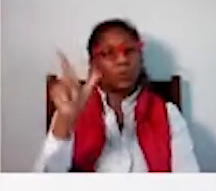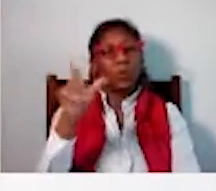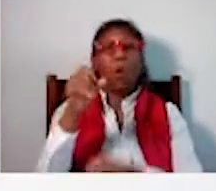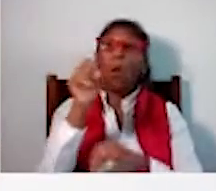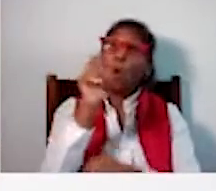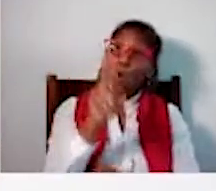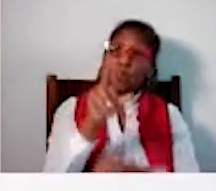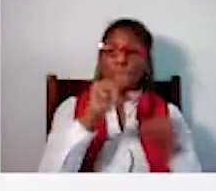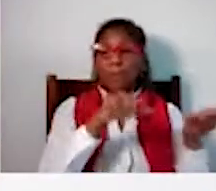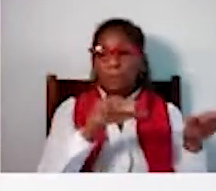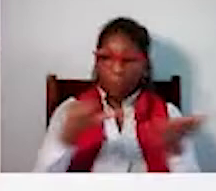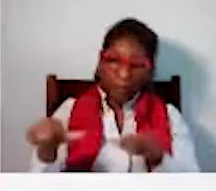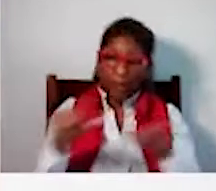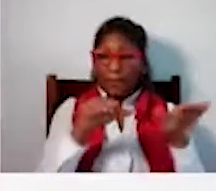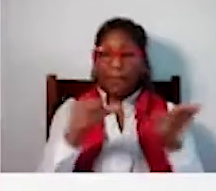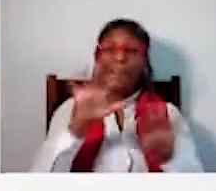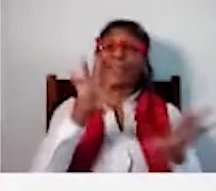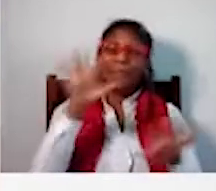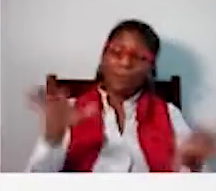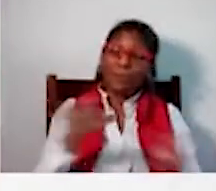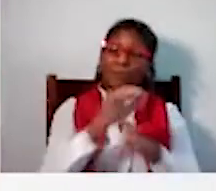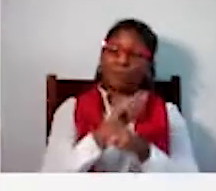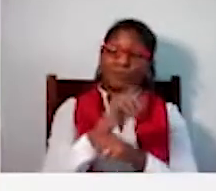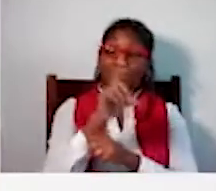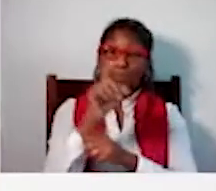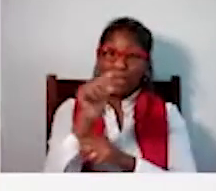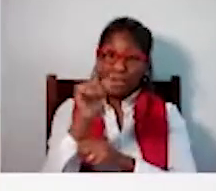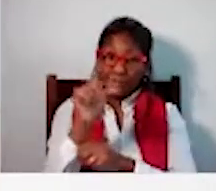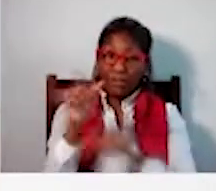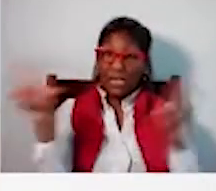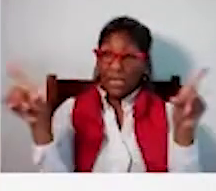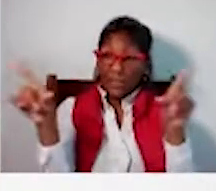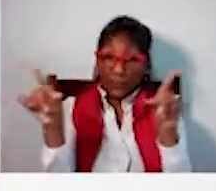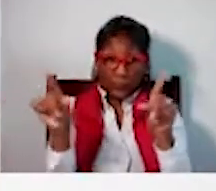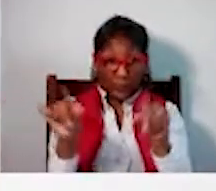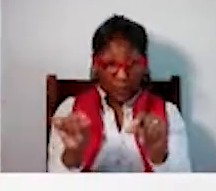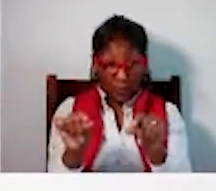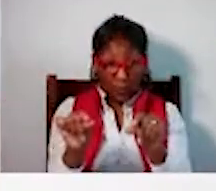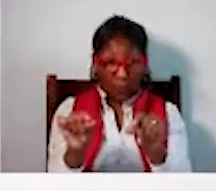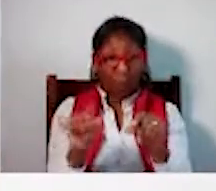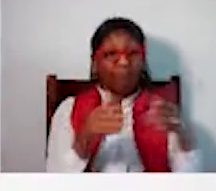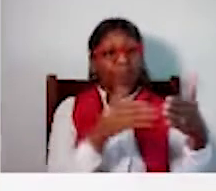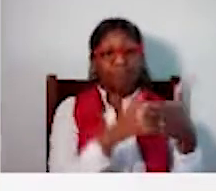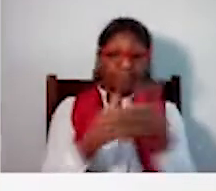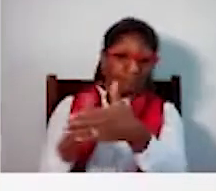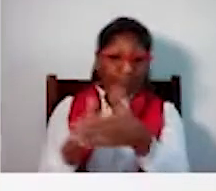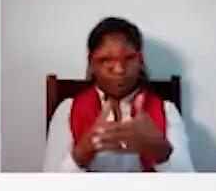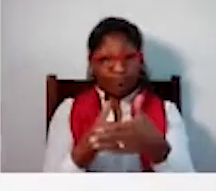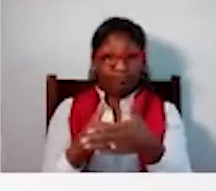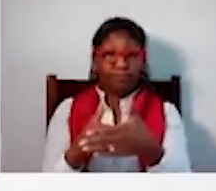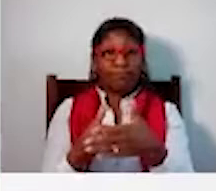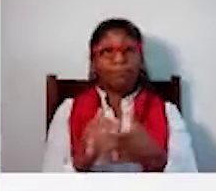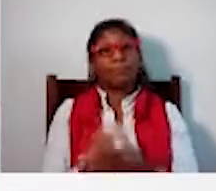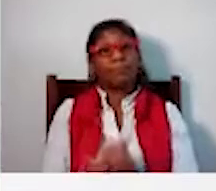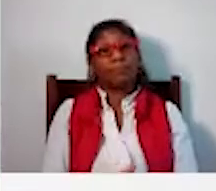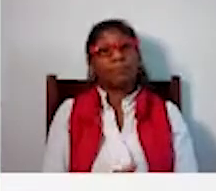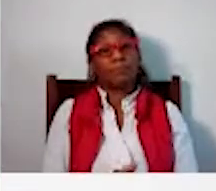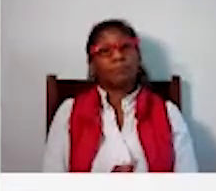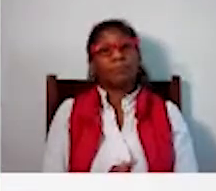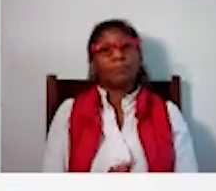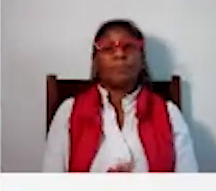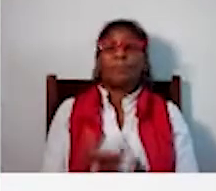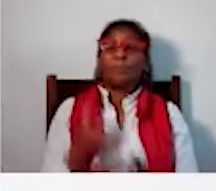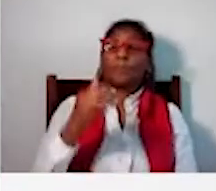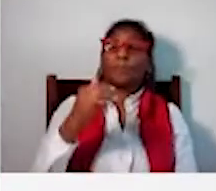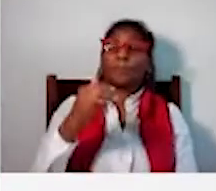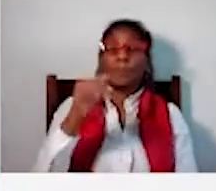semana para eventualmente haver uma redução das restrições na semana seguinte. Então, a Serra